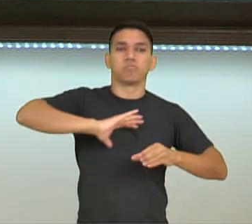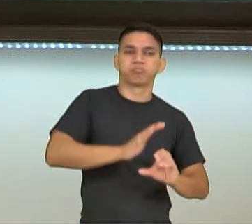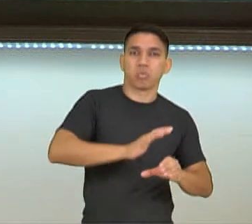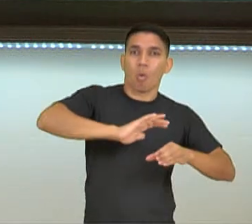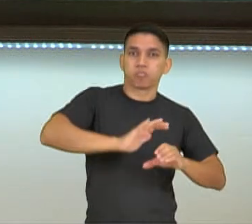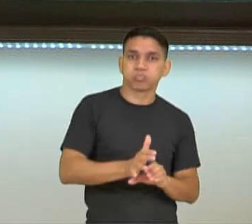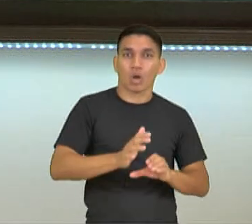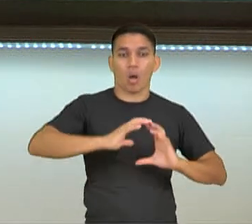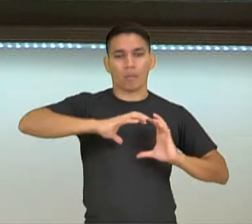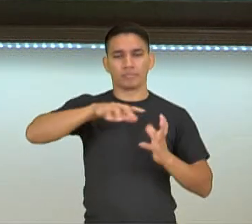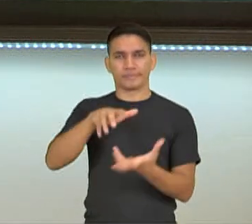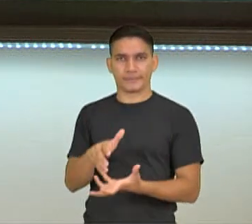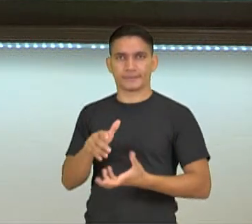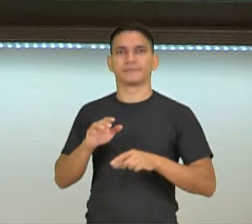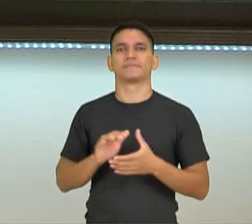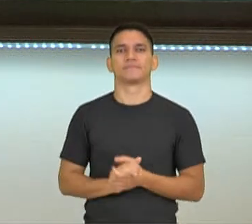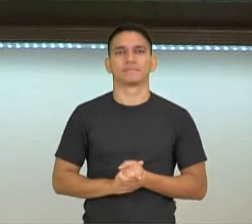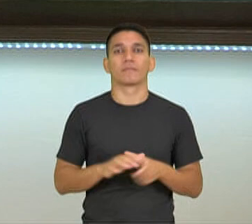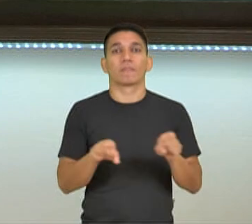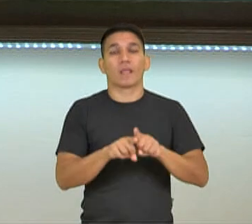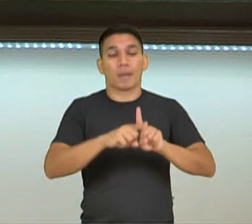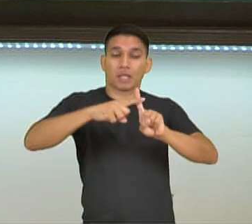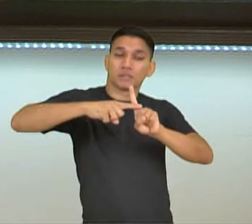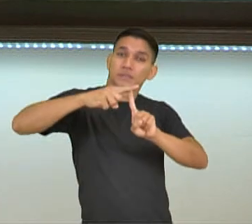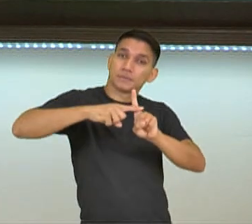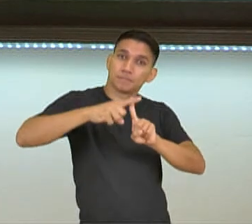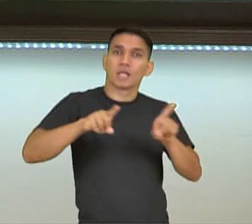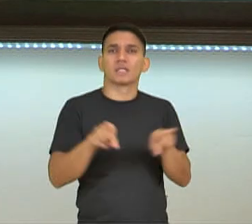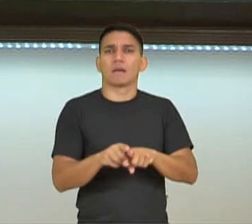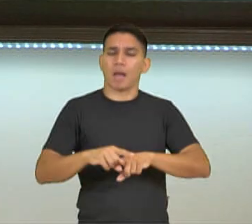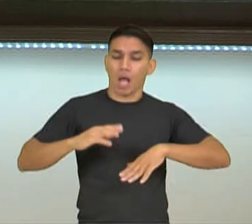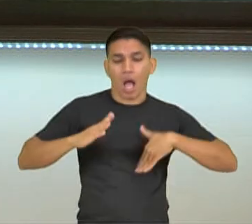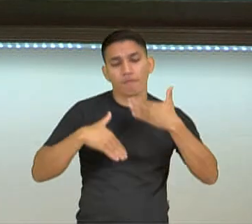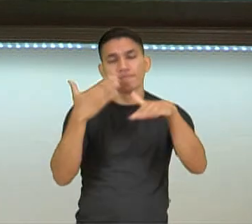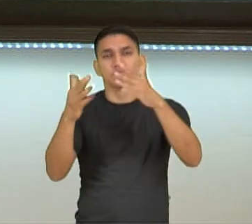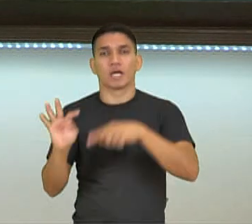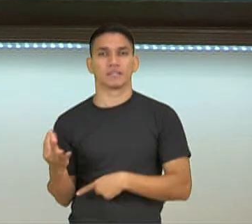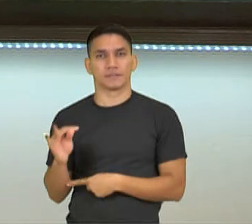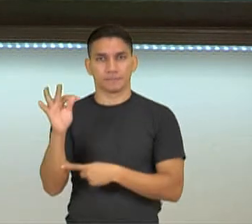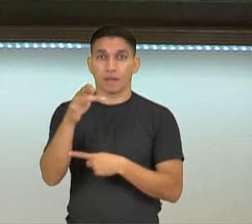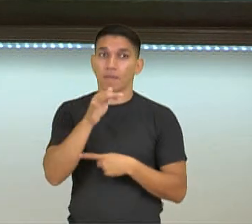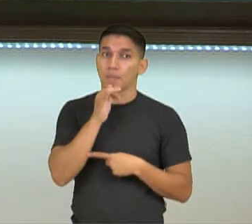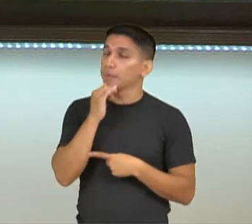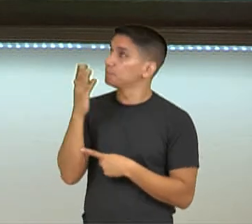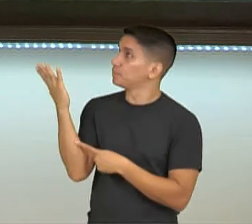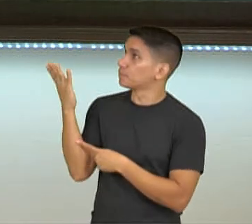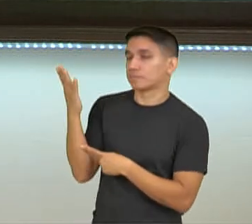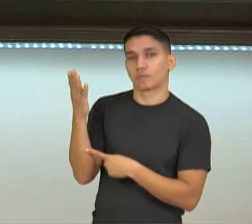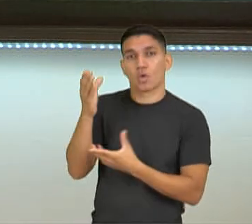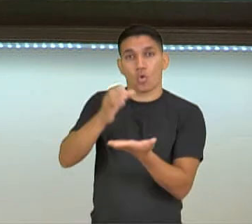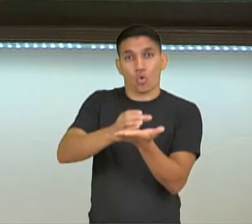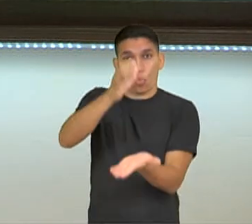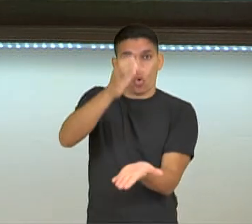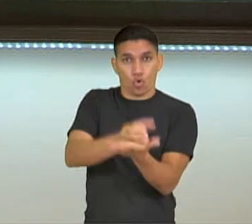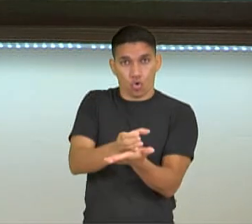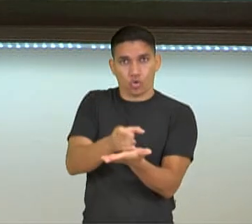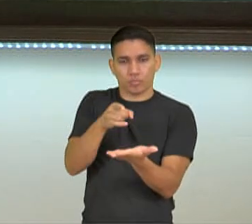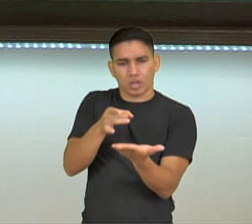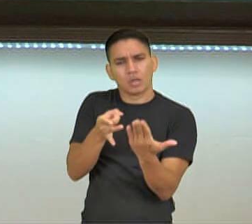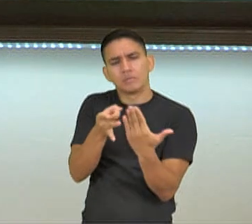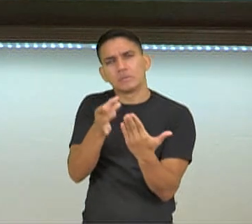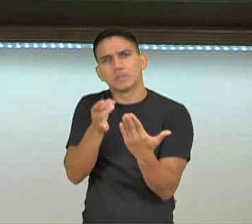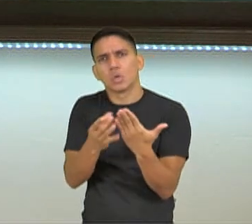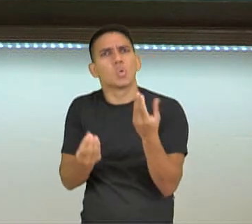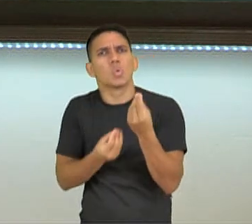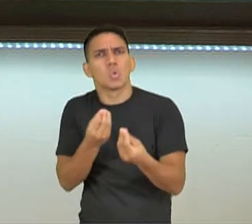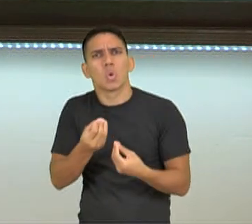planeta, tá? E por evolução, avanços tecnológicos. Então, por exemplo, ali, o copo, né? De onde o